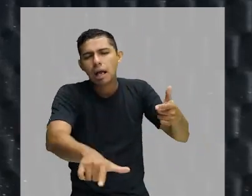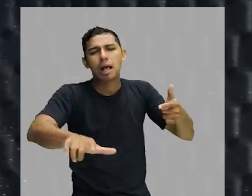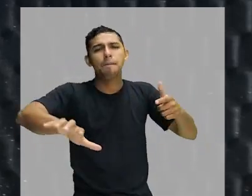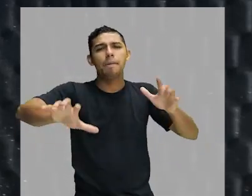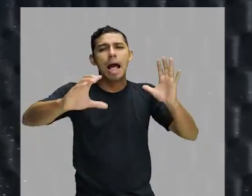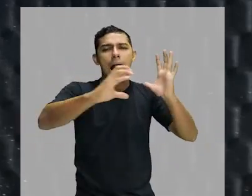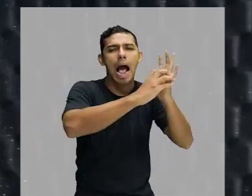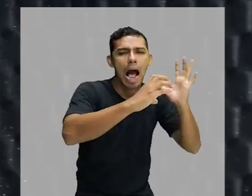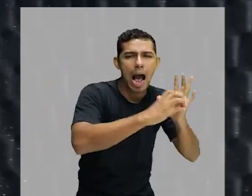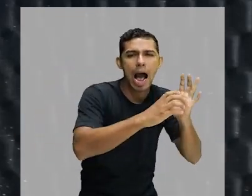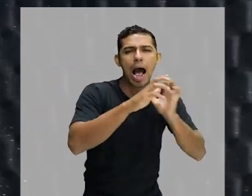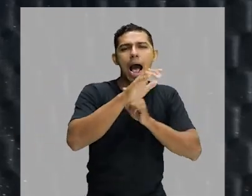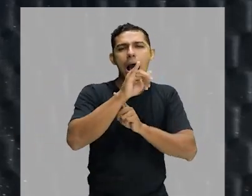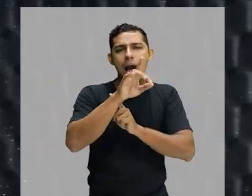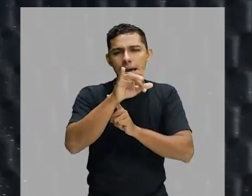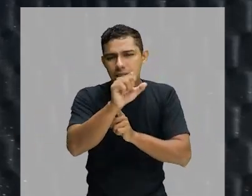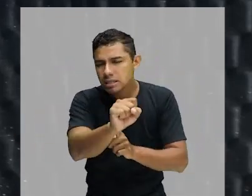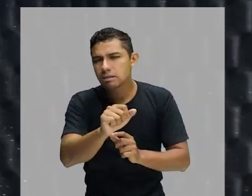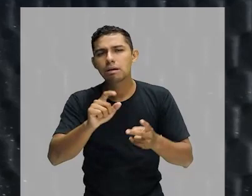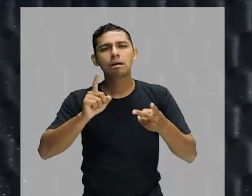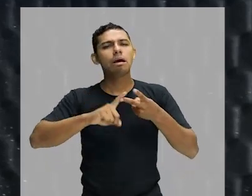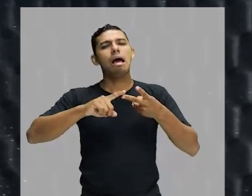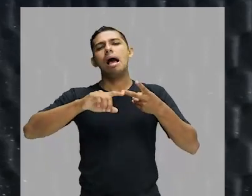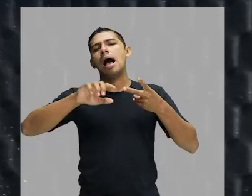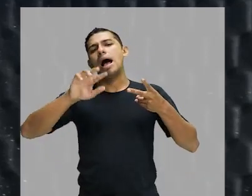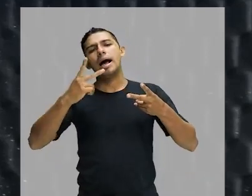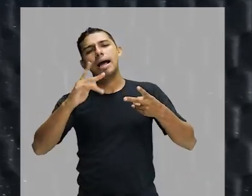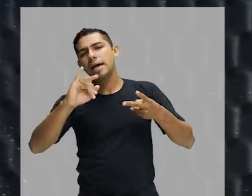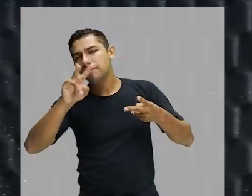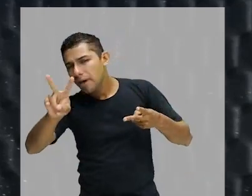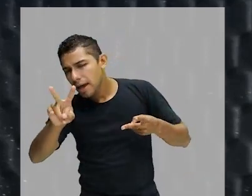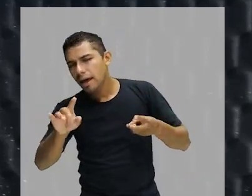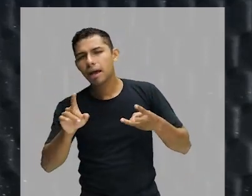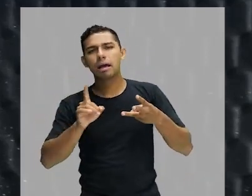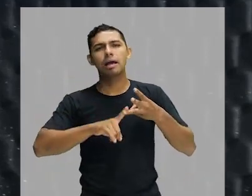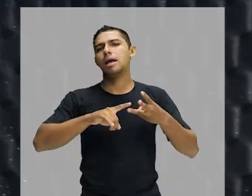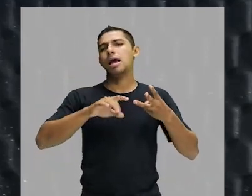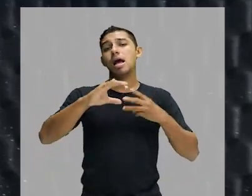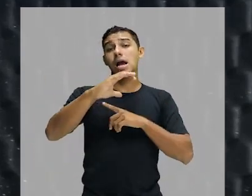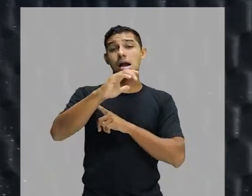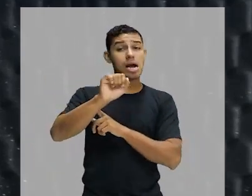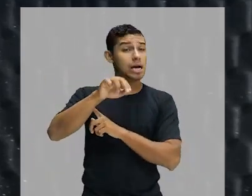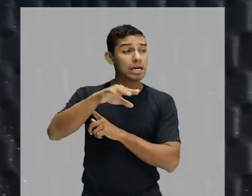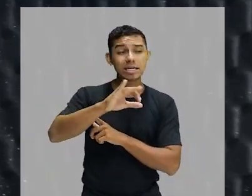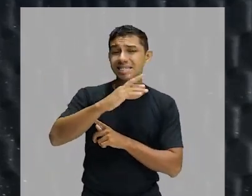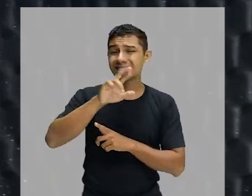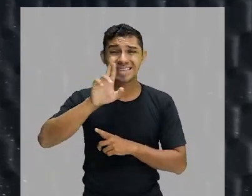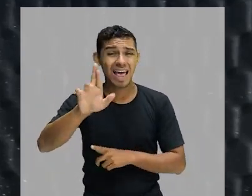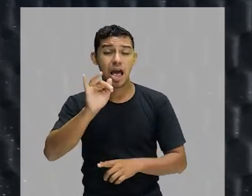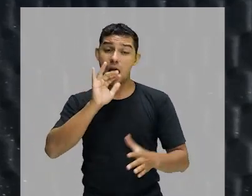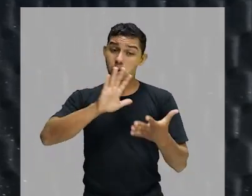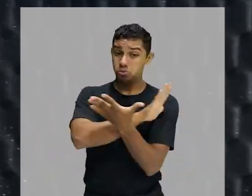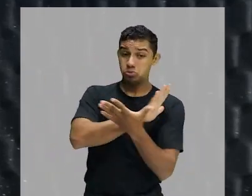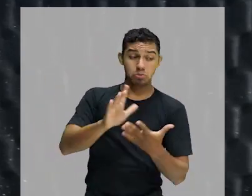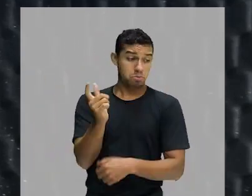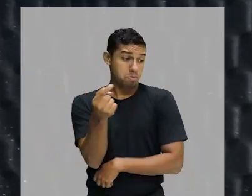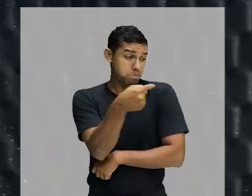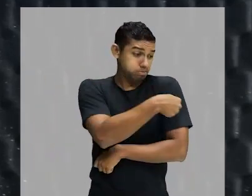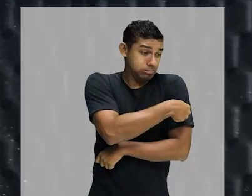HIV, que estão lá acamados, que perdem massa muscular. Naqueles indivíduos são aplicados alguns tipos